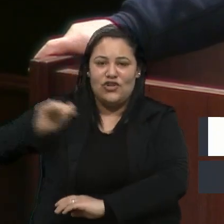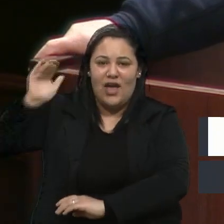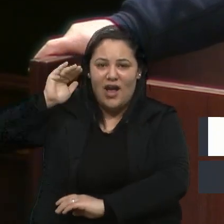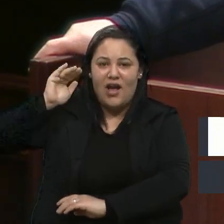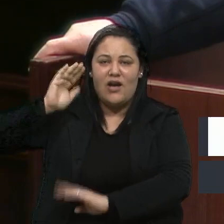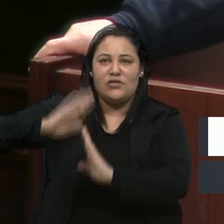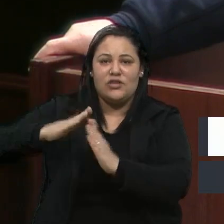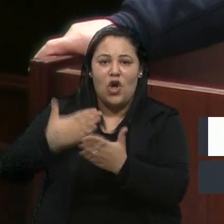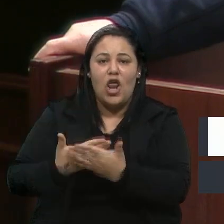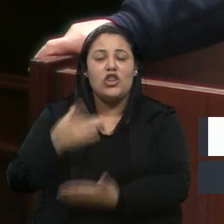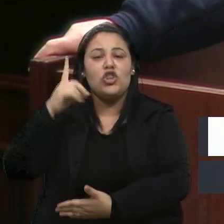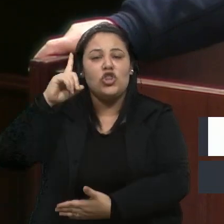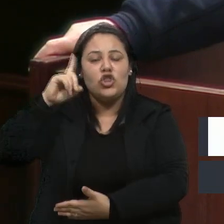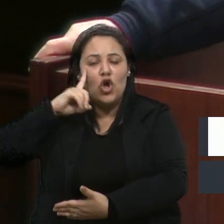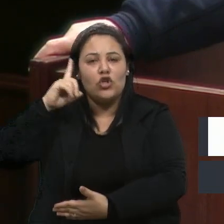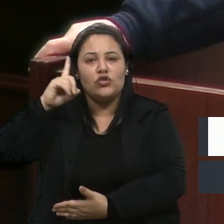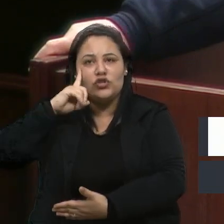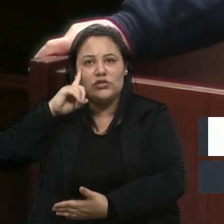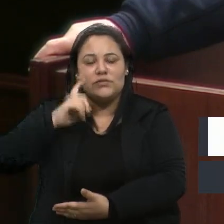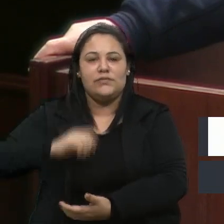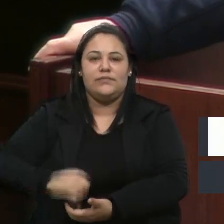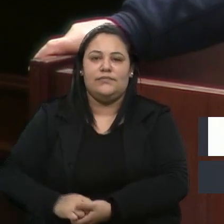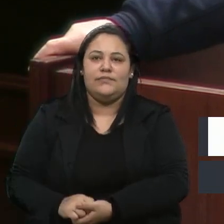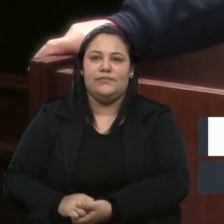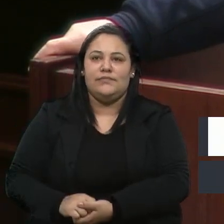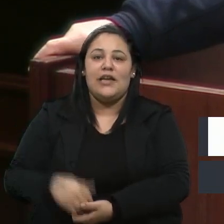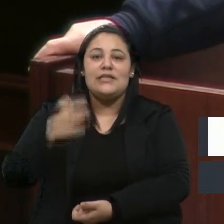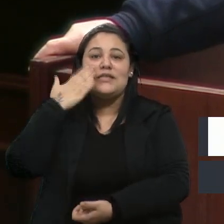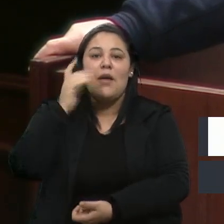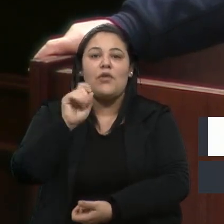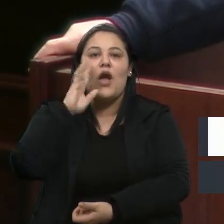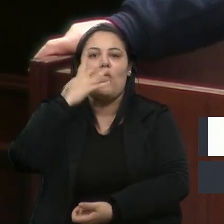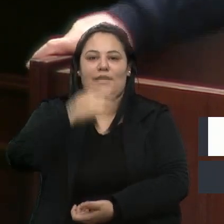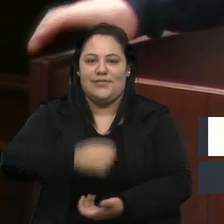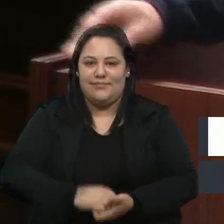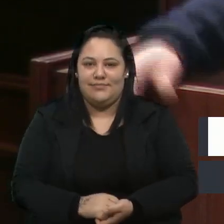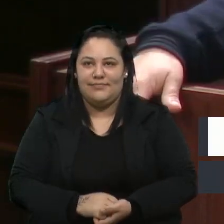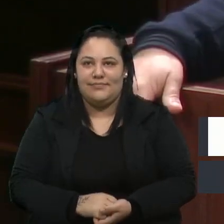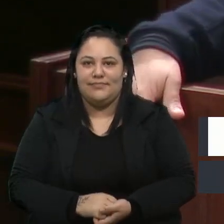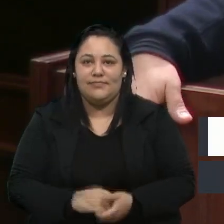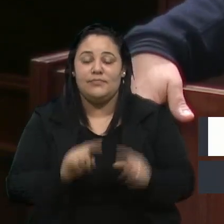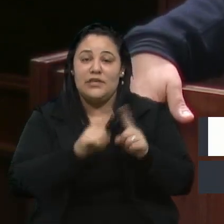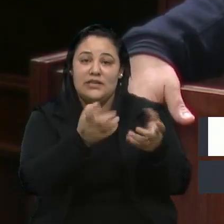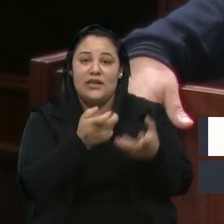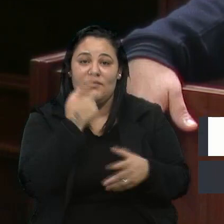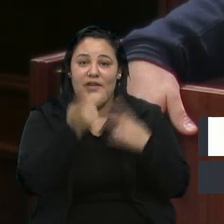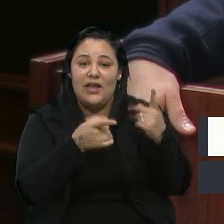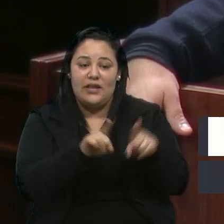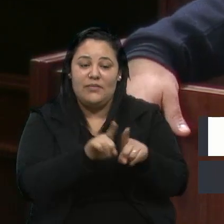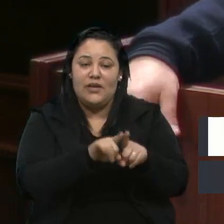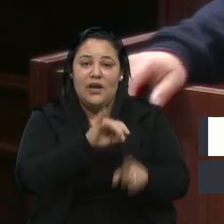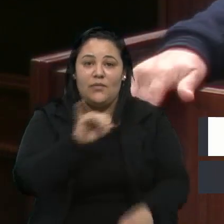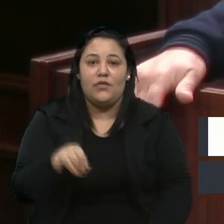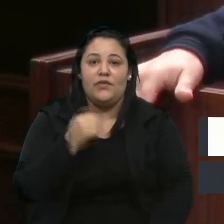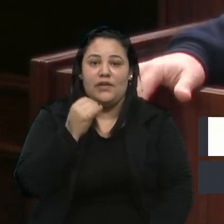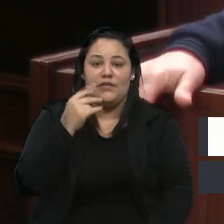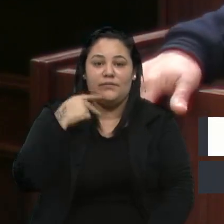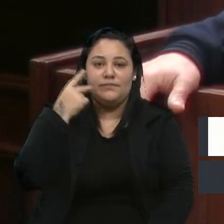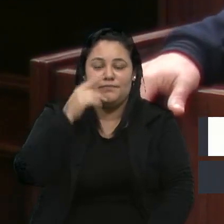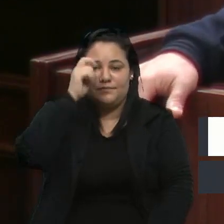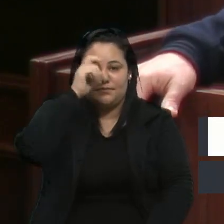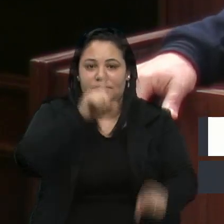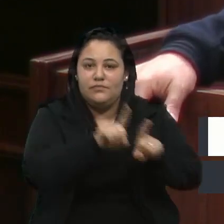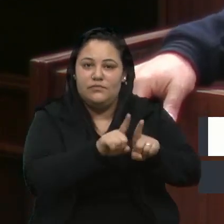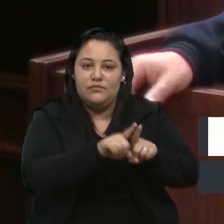os dias a gente sabe o que acontece. Mas eu quero aproveitar também, vereador Schalco, o senhor que fez uma